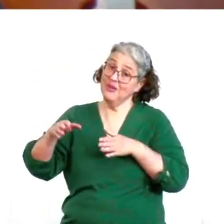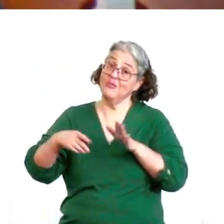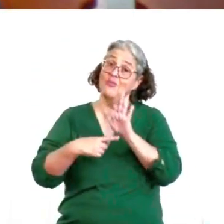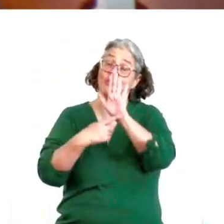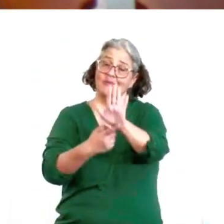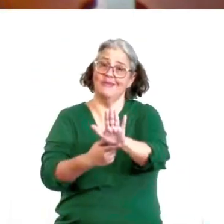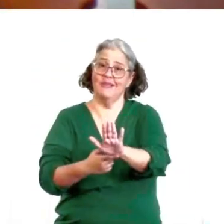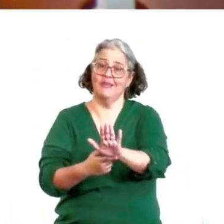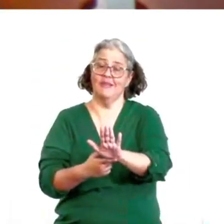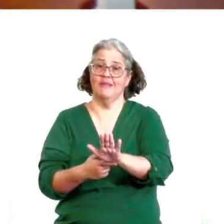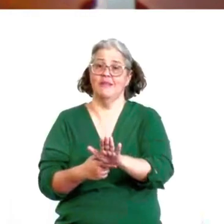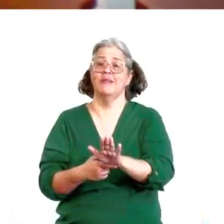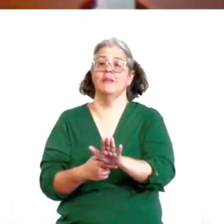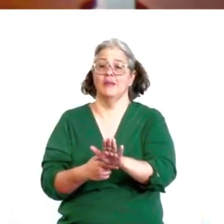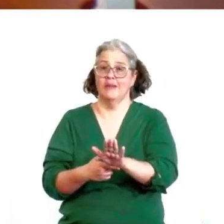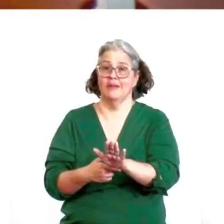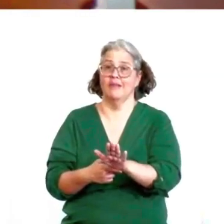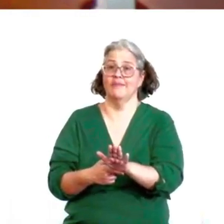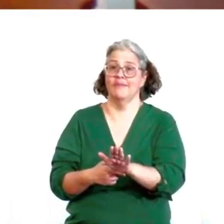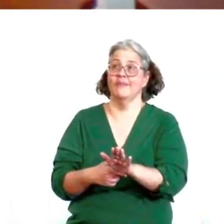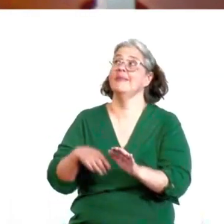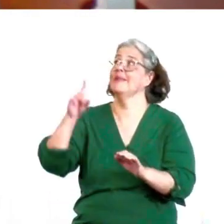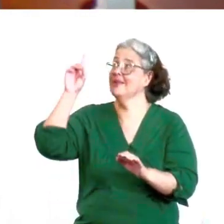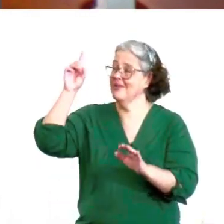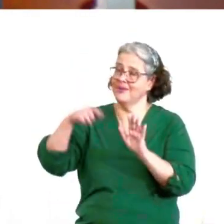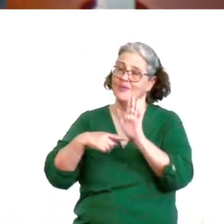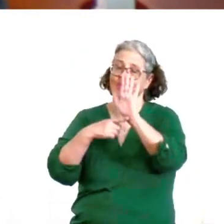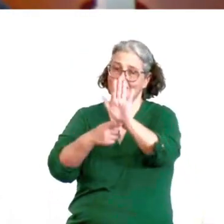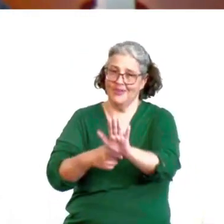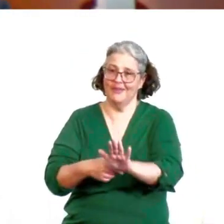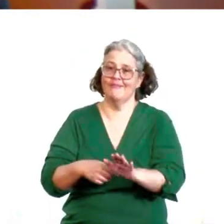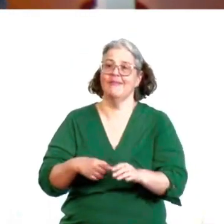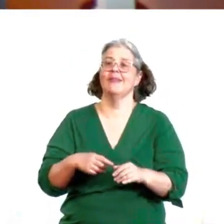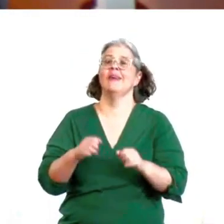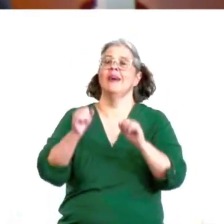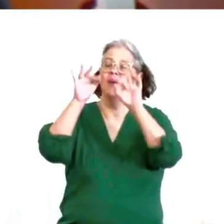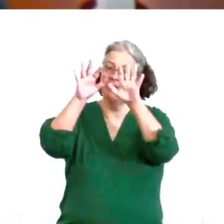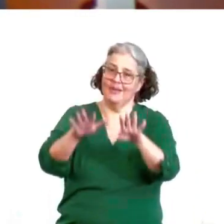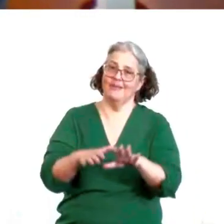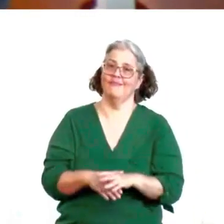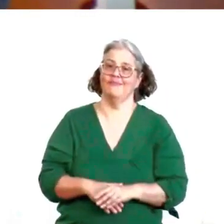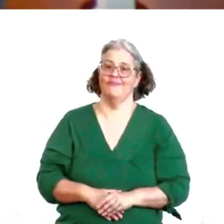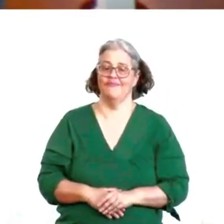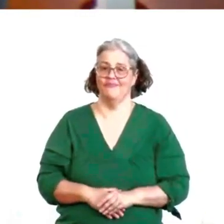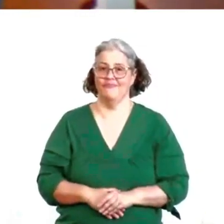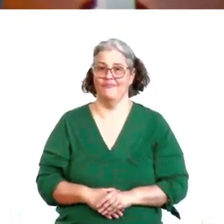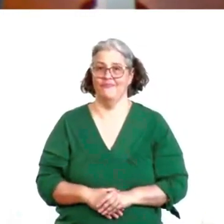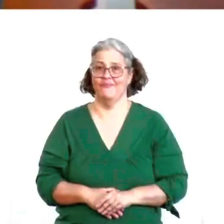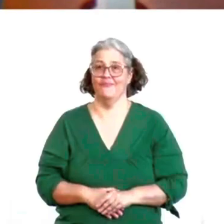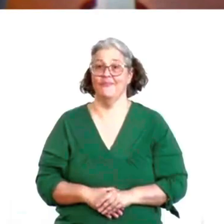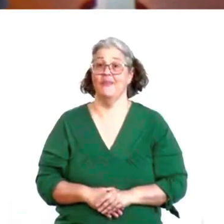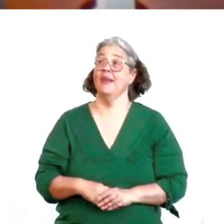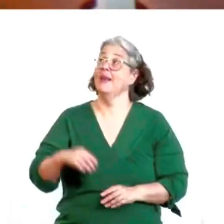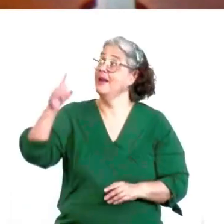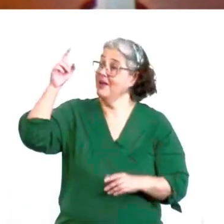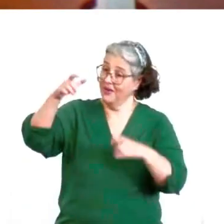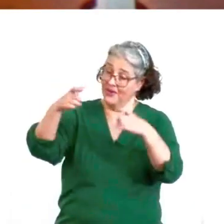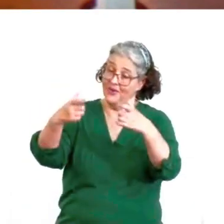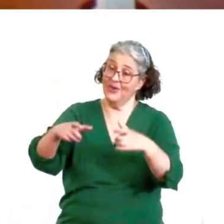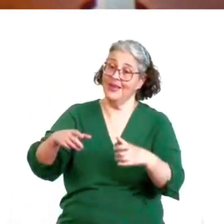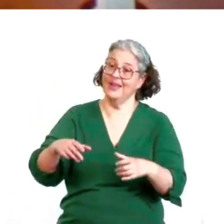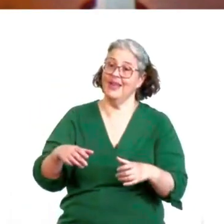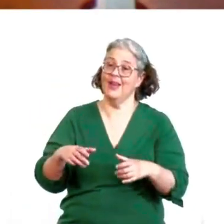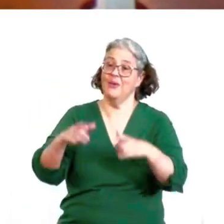dar a ele, é um lugar que esse povo vai desfrutar